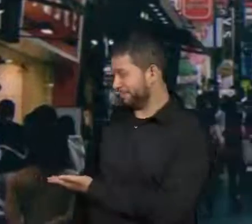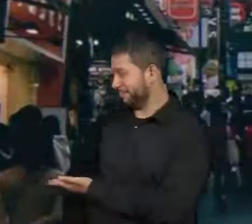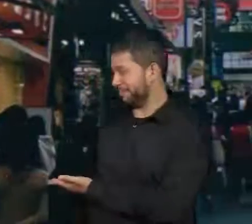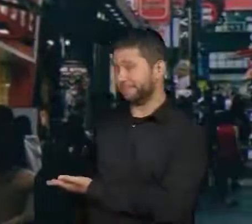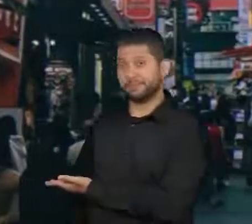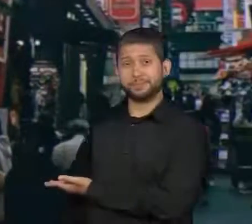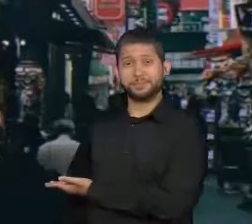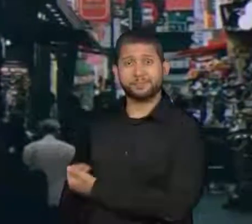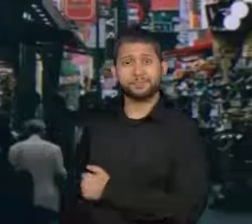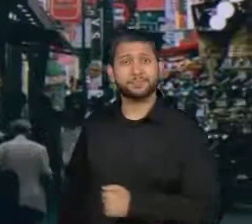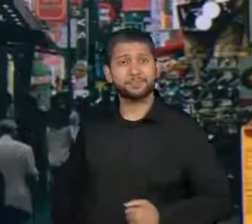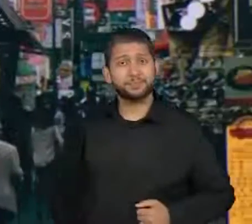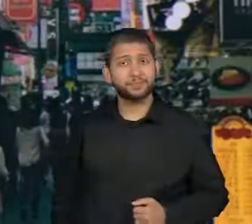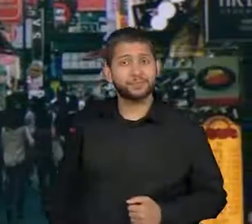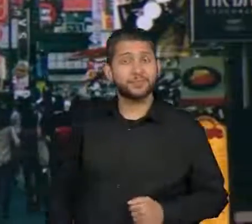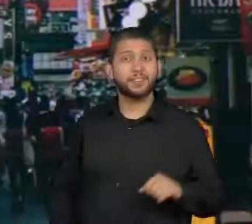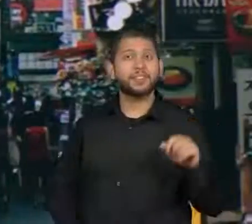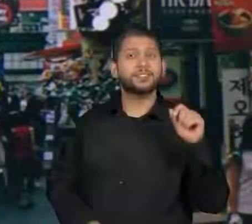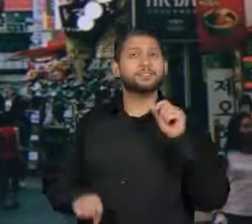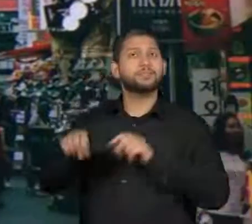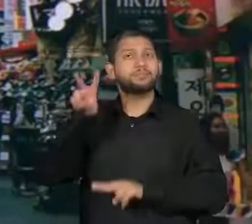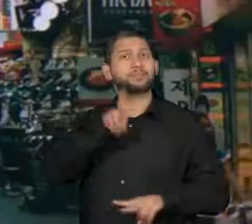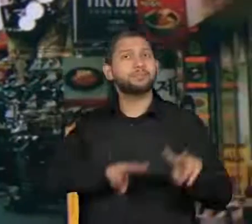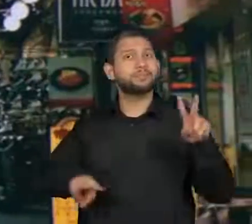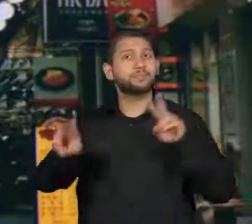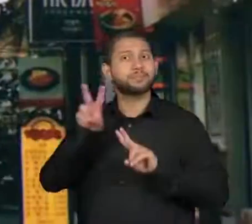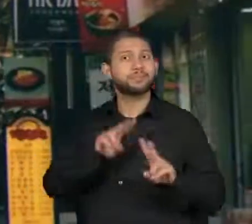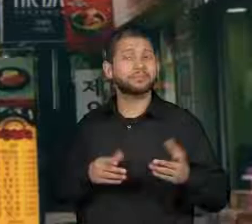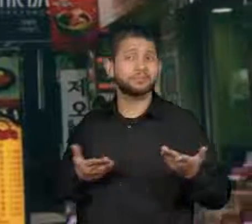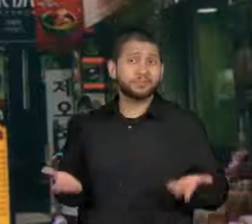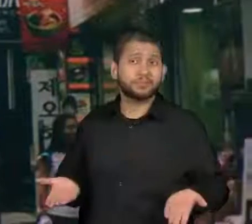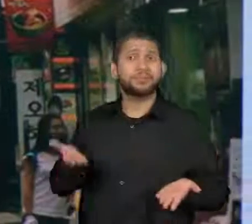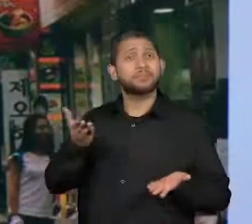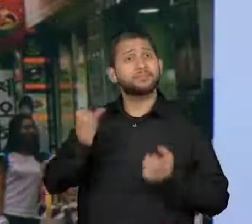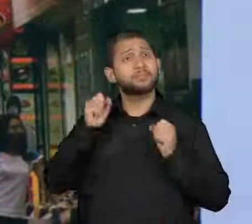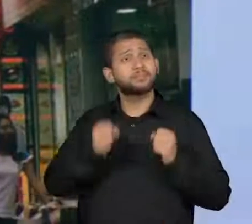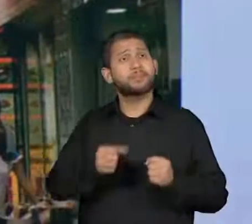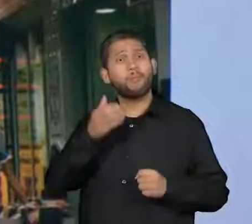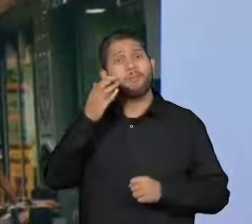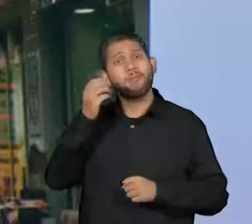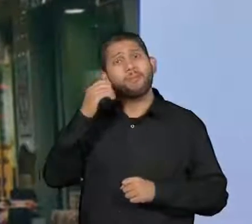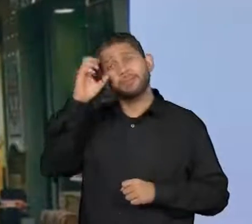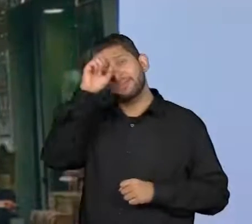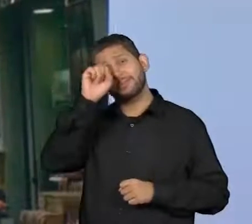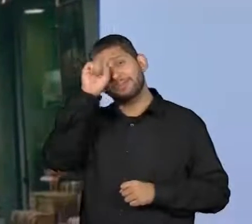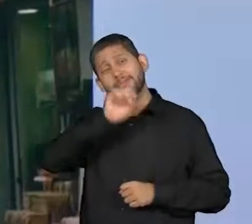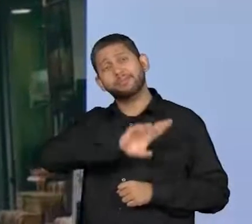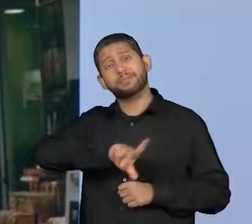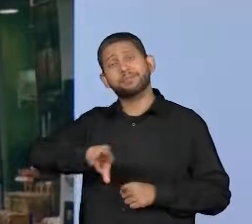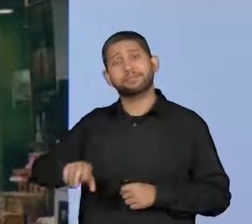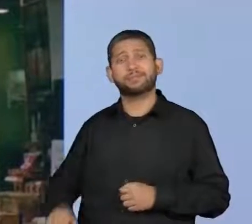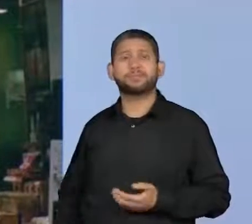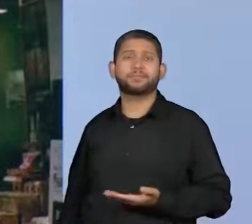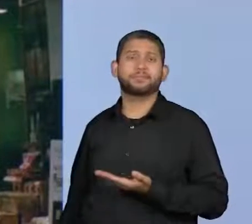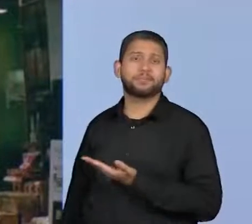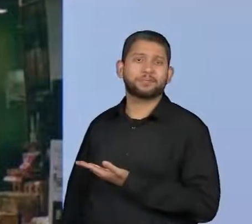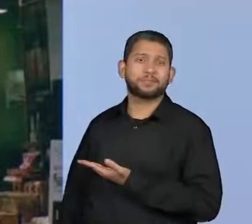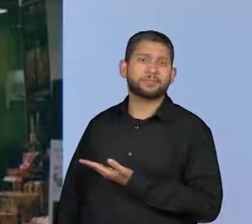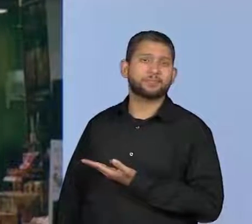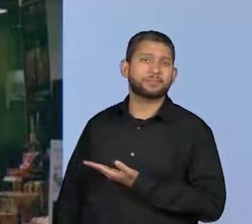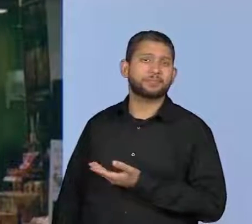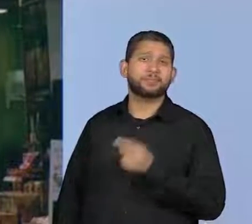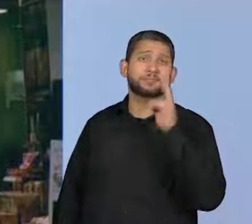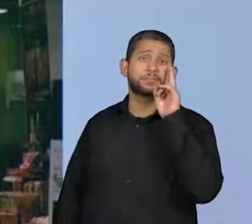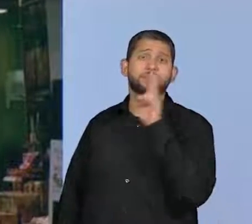esse é um exercício de leitura de imagem que você pode fazer com diversas imagens. E pensar aí no que